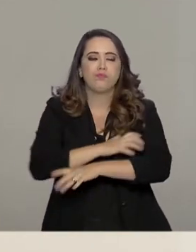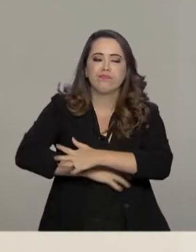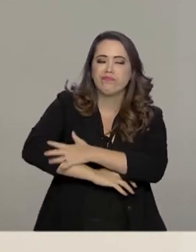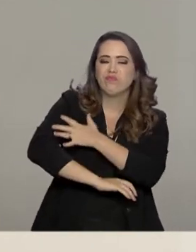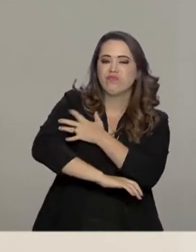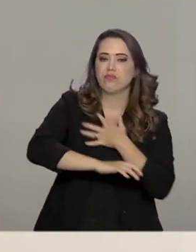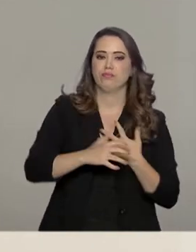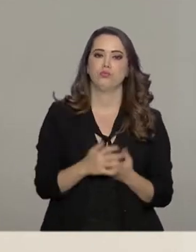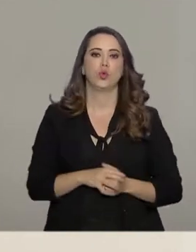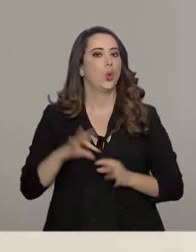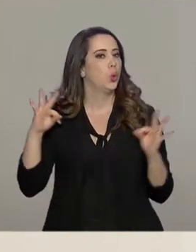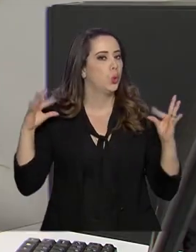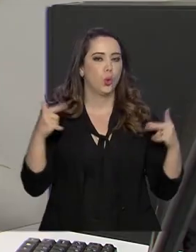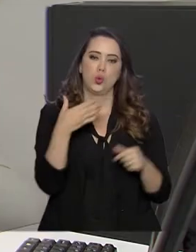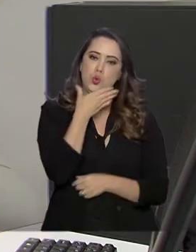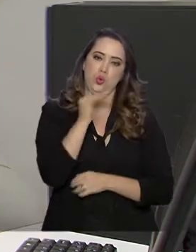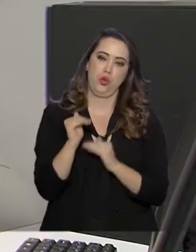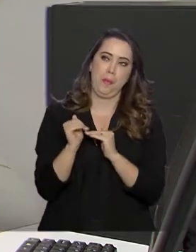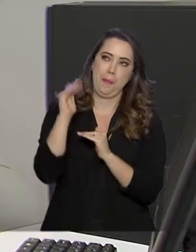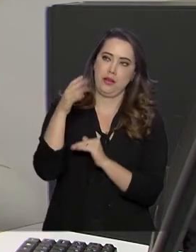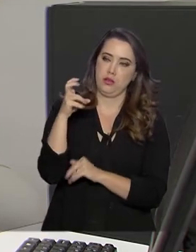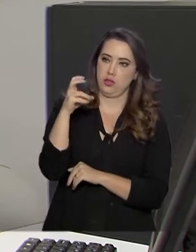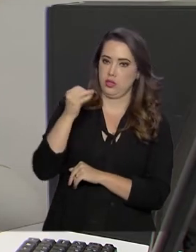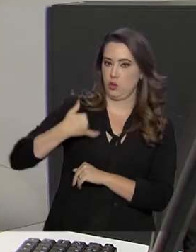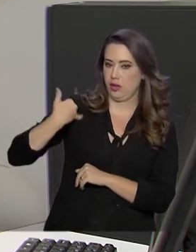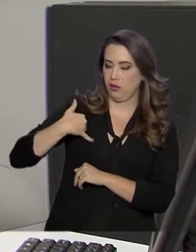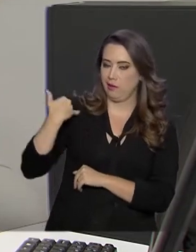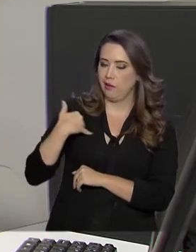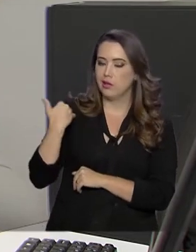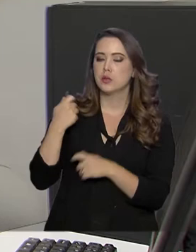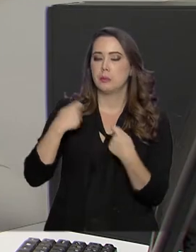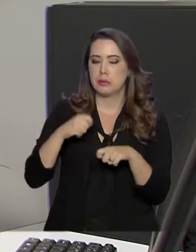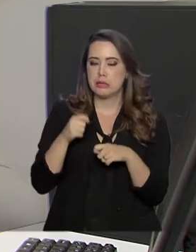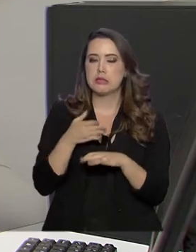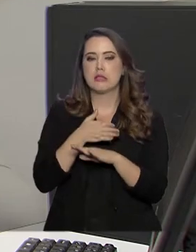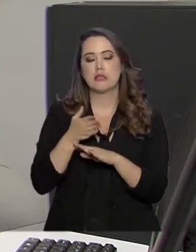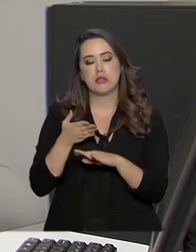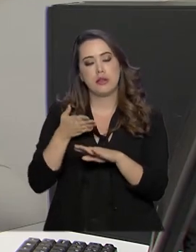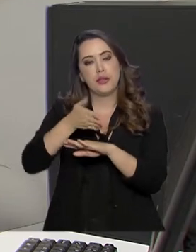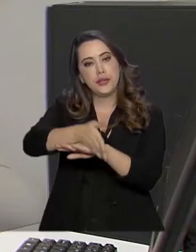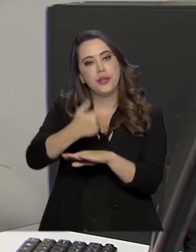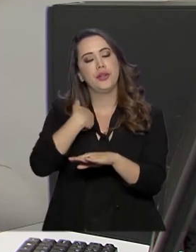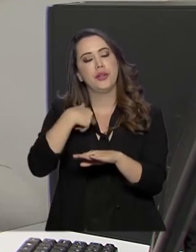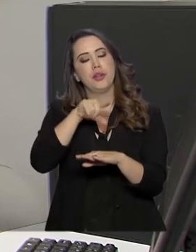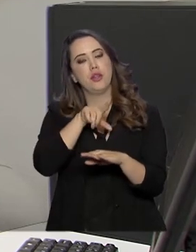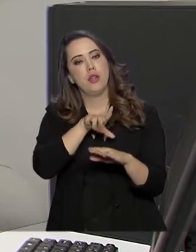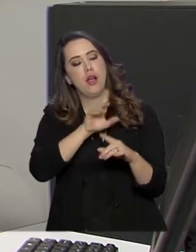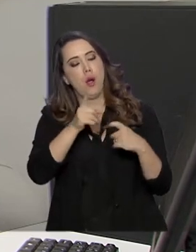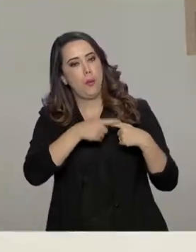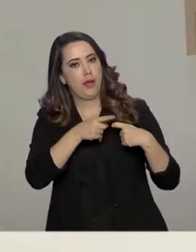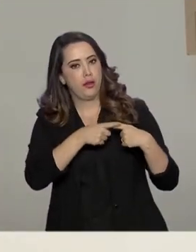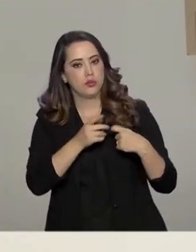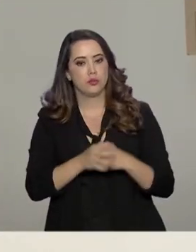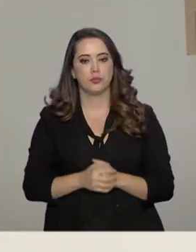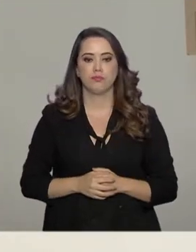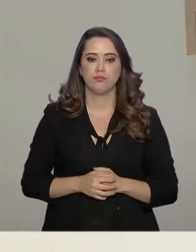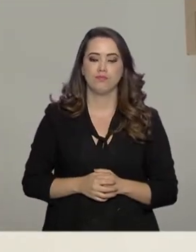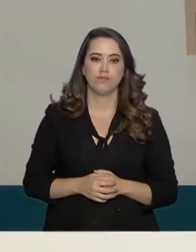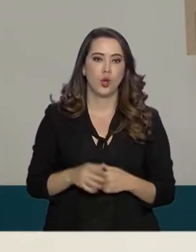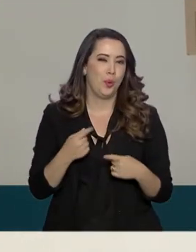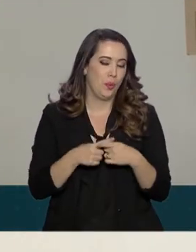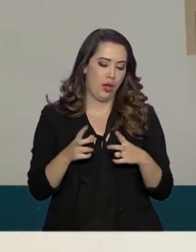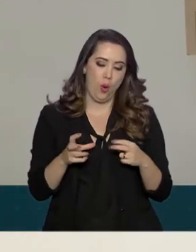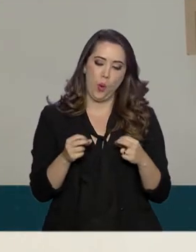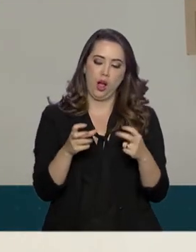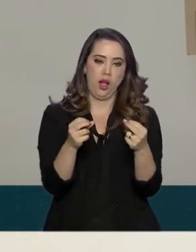50 anos, procurem um médico para um exame simples, mesmo que não tenha nenhum sintoma da doença. O tumor na fase inicial